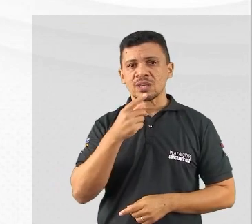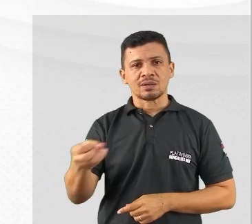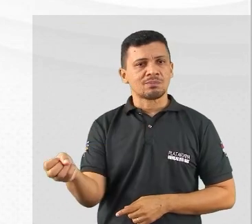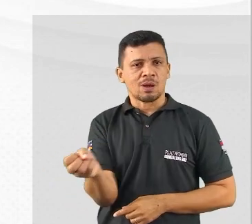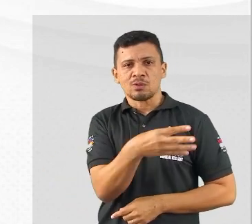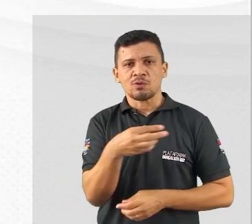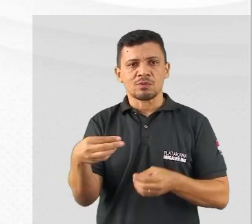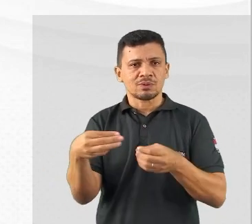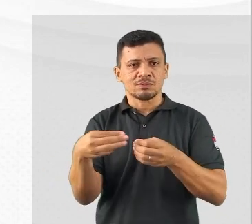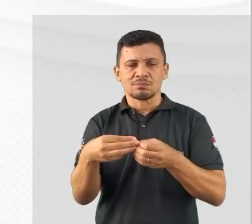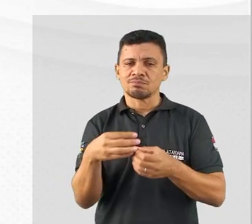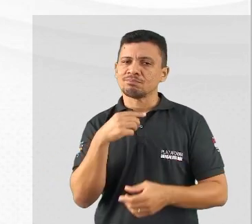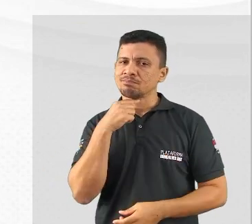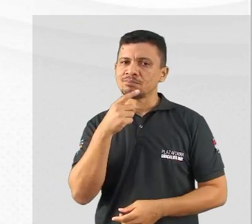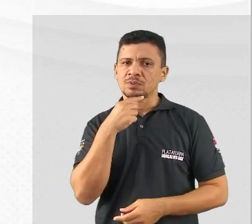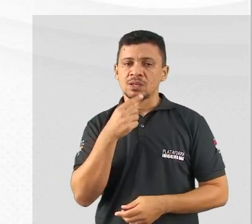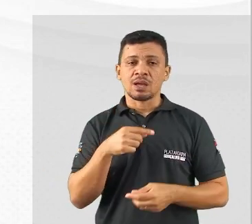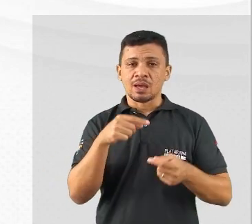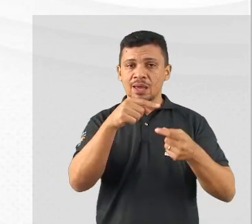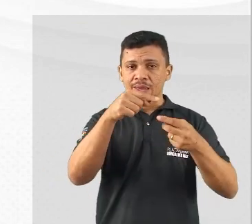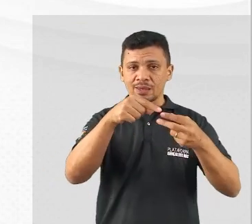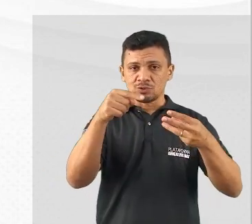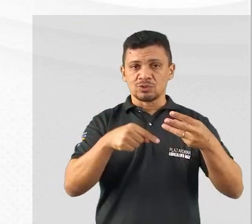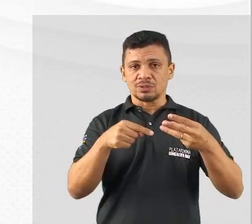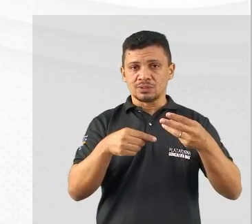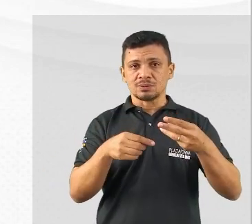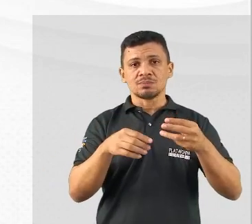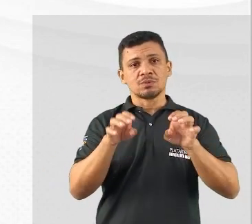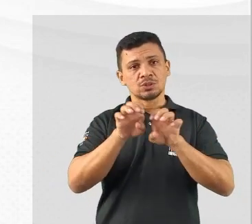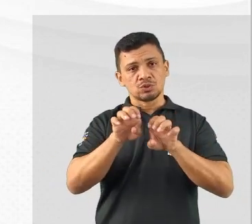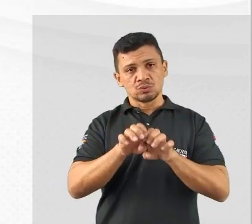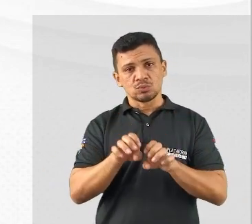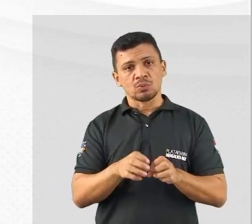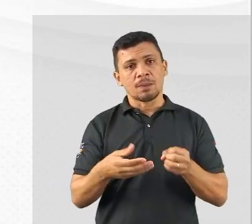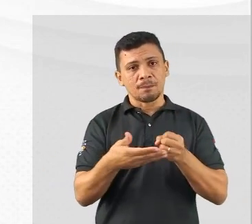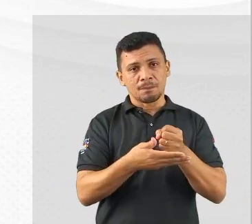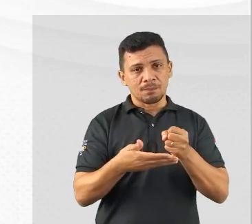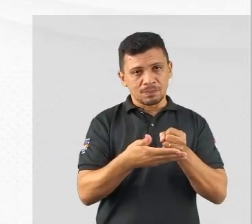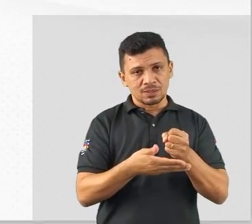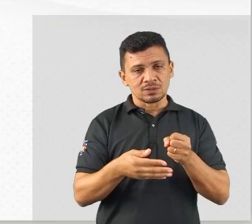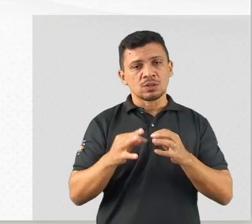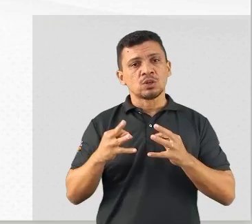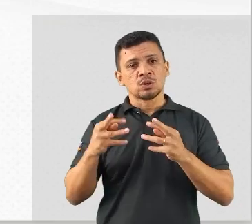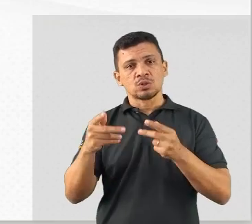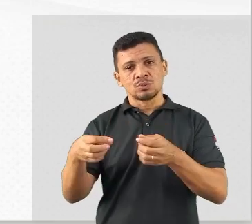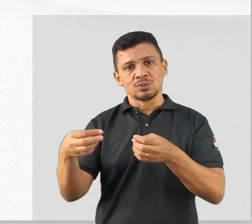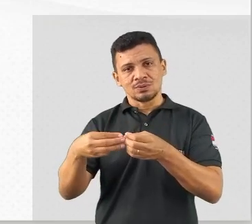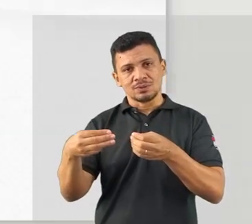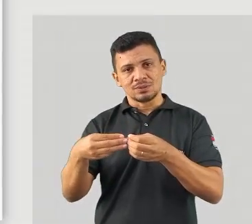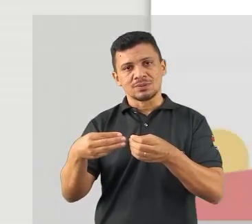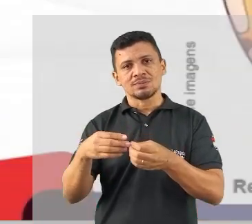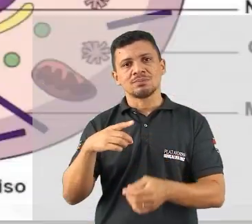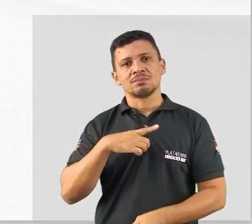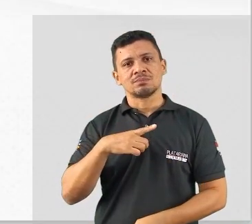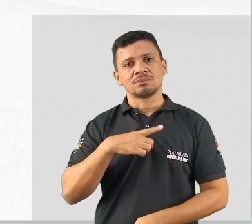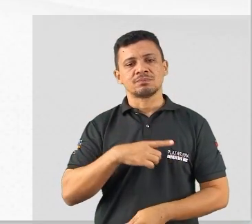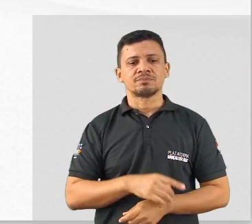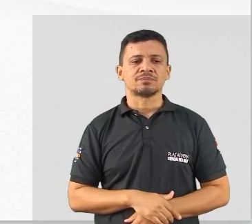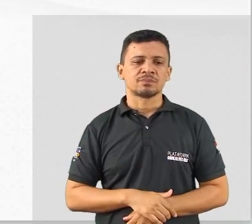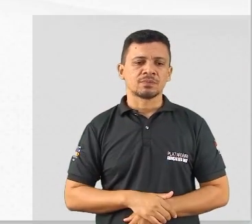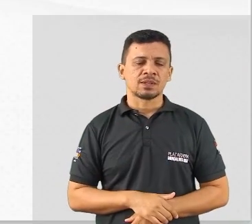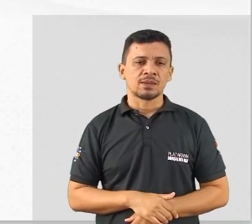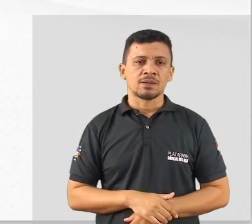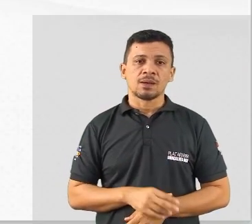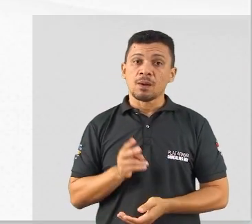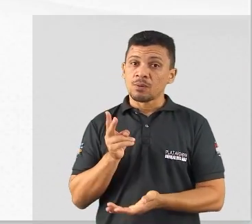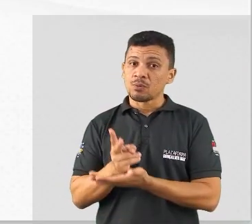são as 3 estruturas básicas que todas as células têm. Tranquilo até aqui, pessoal? Tranquilo, né? Então, dando